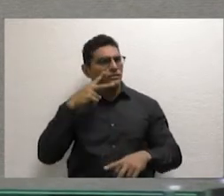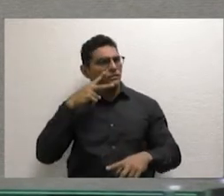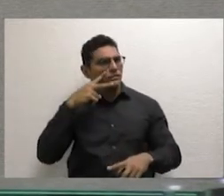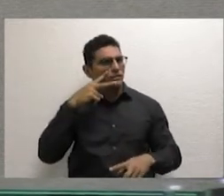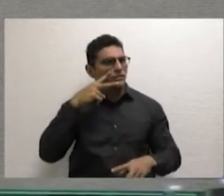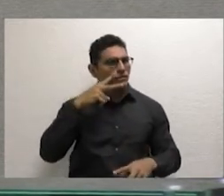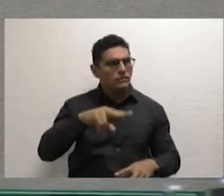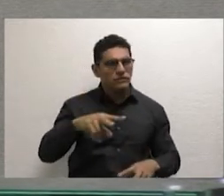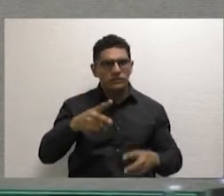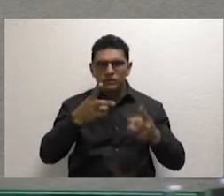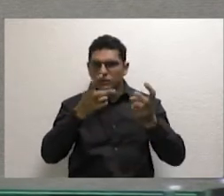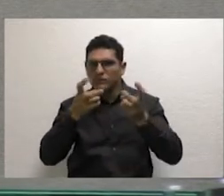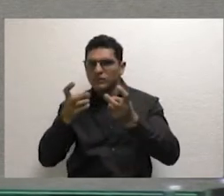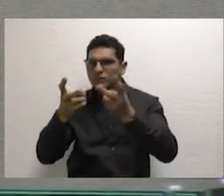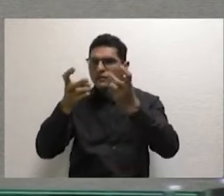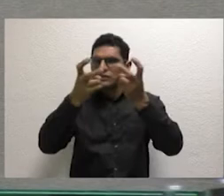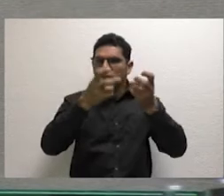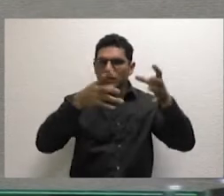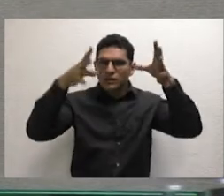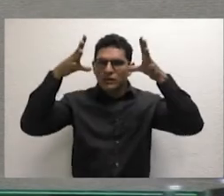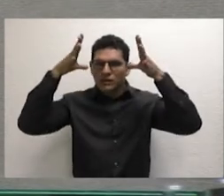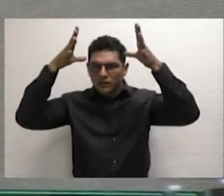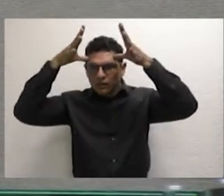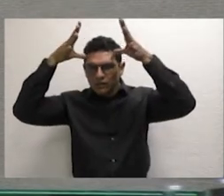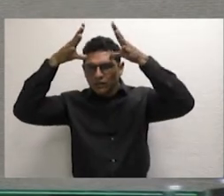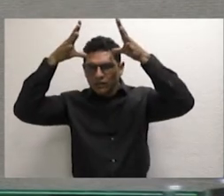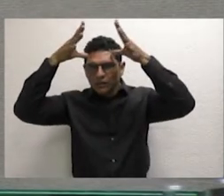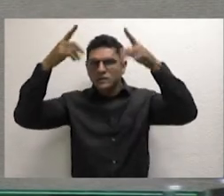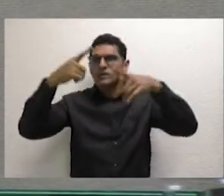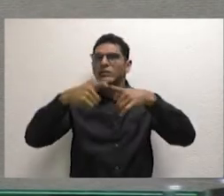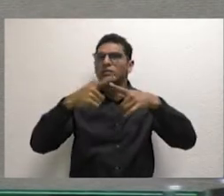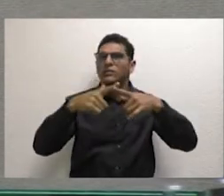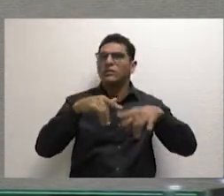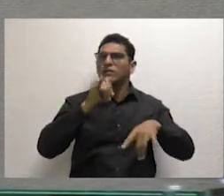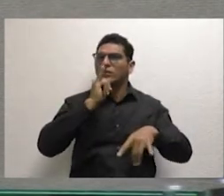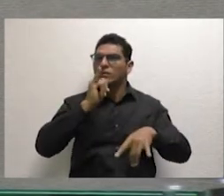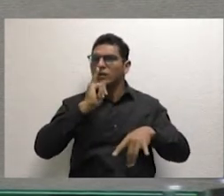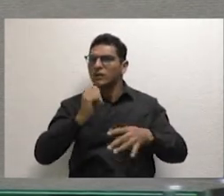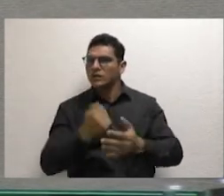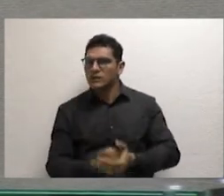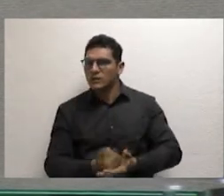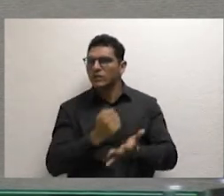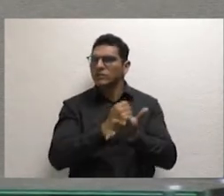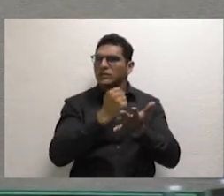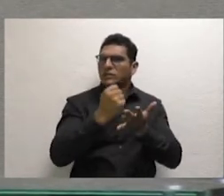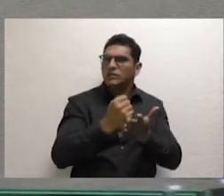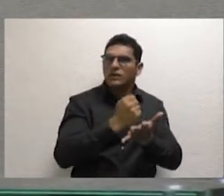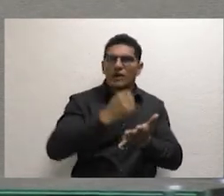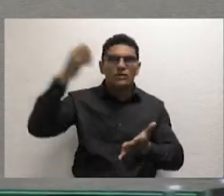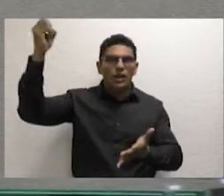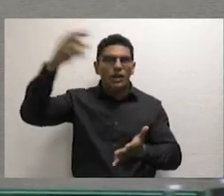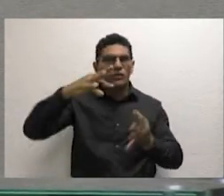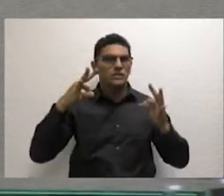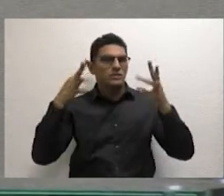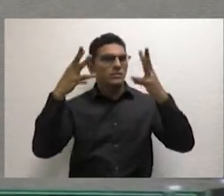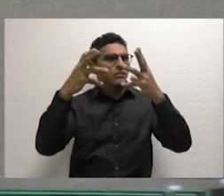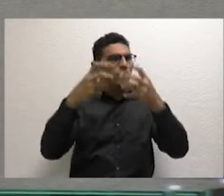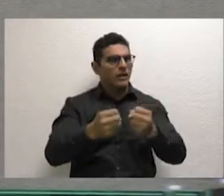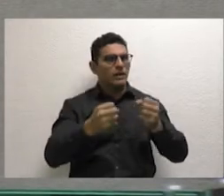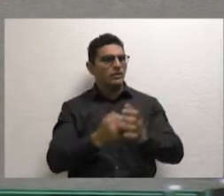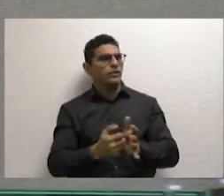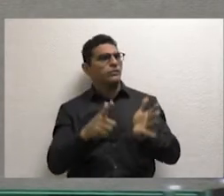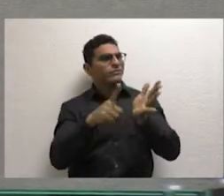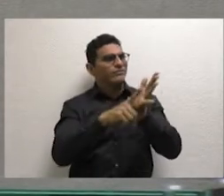ainda vamos redobrar a atenção em relação por exemplo a tarifa social em relação ao luz para todos em relação